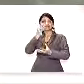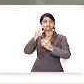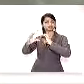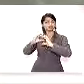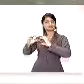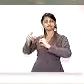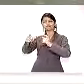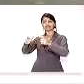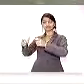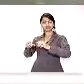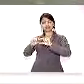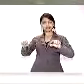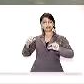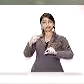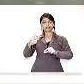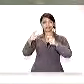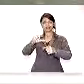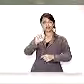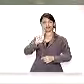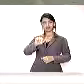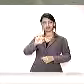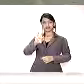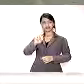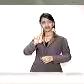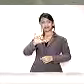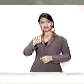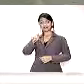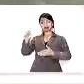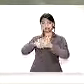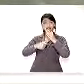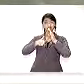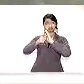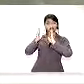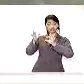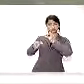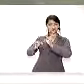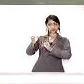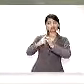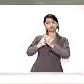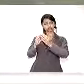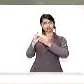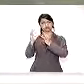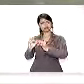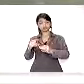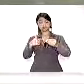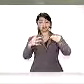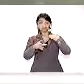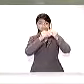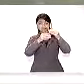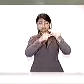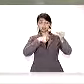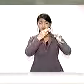oratória os contratos e licitações foram julgados regulares julga agora os aditivos e o meu voto